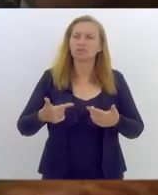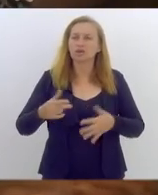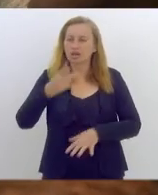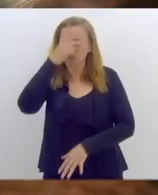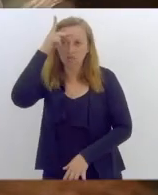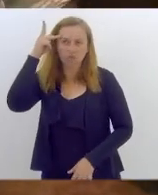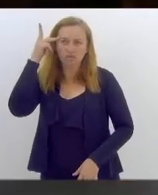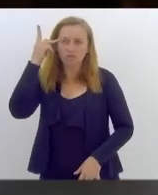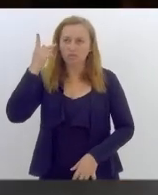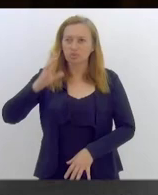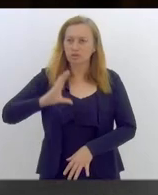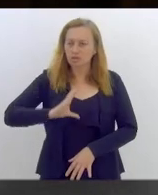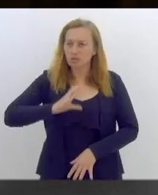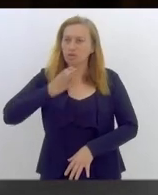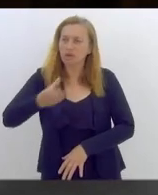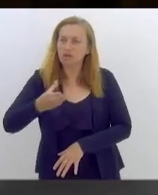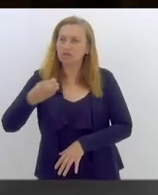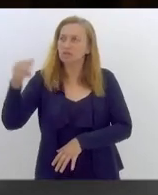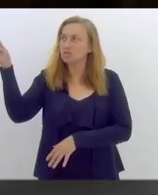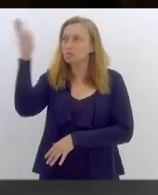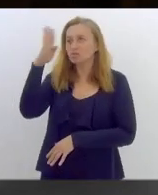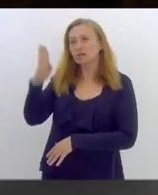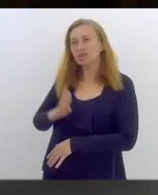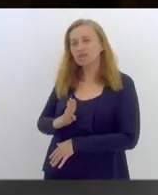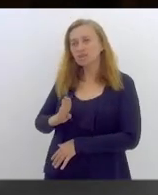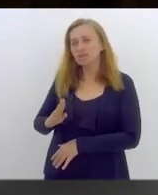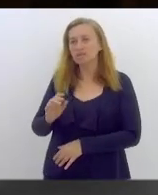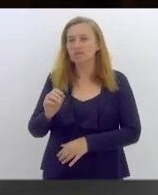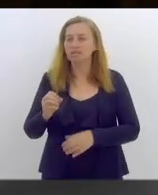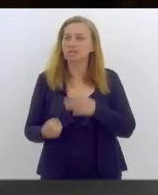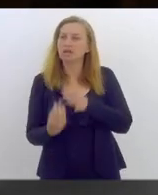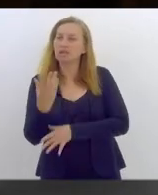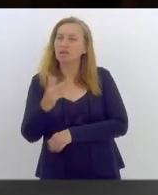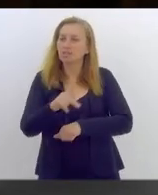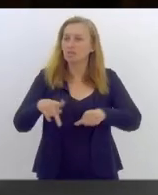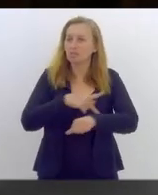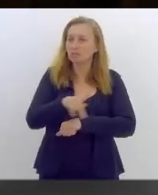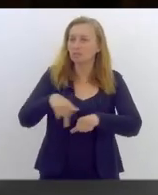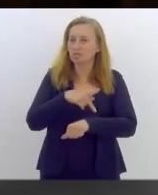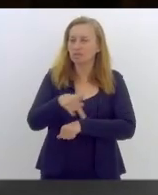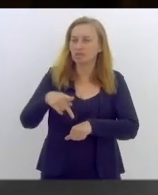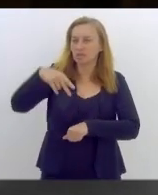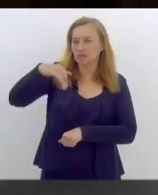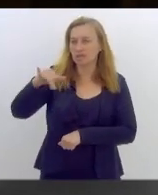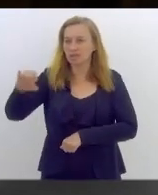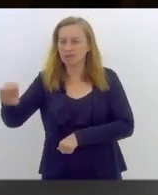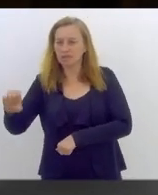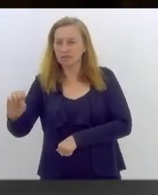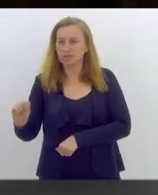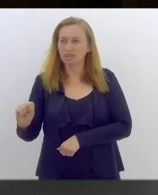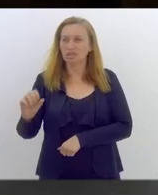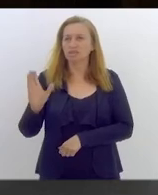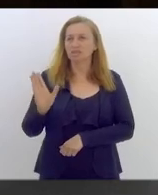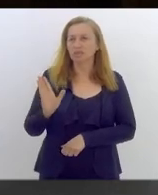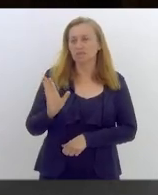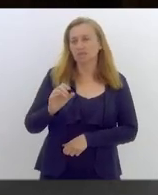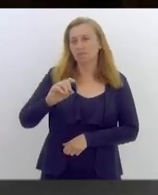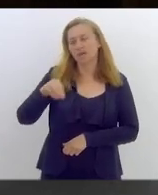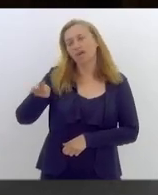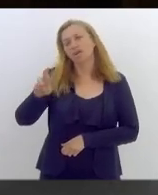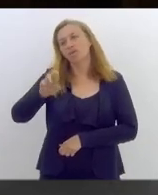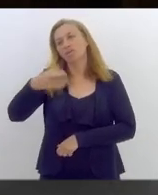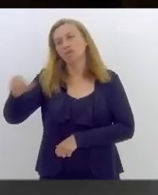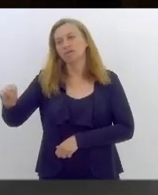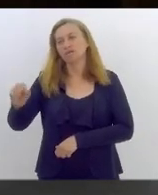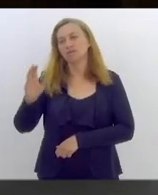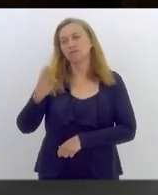de barracões, dos Brasis que se faz um país de lecis jamelões.